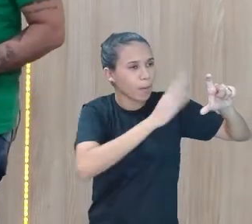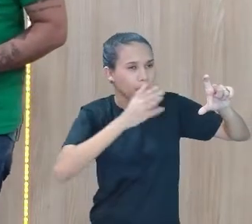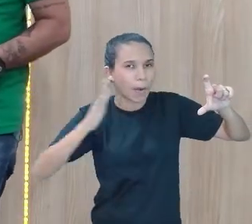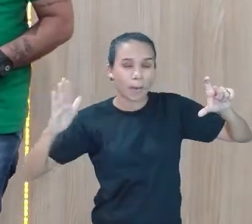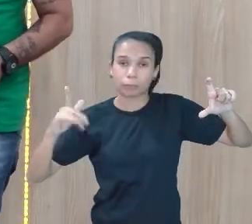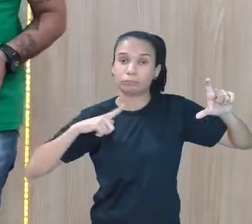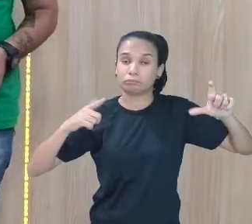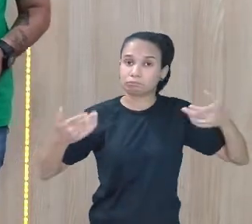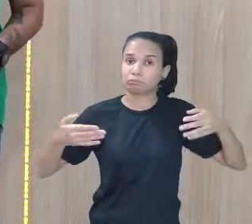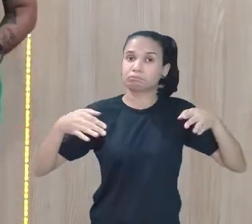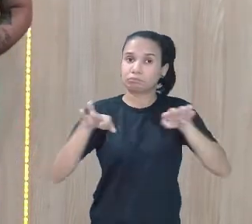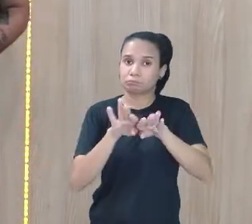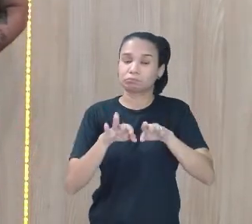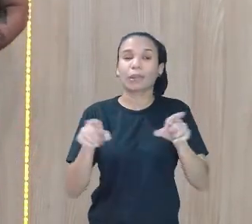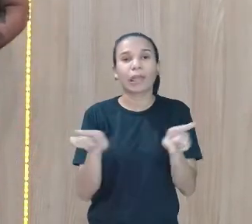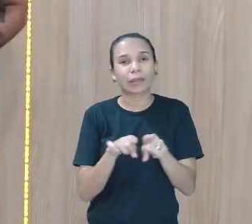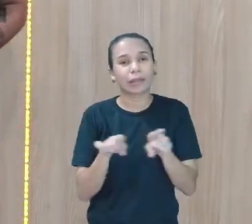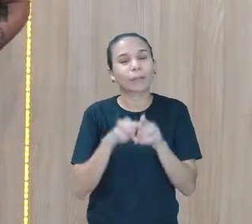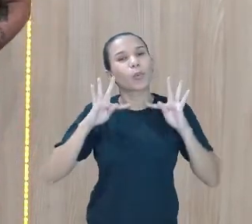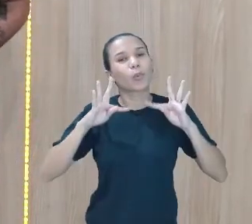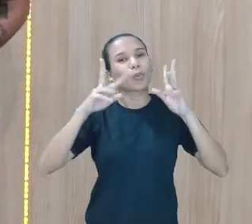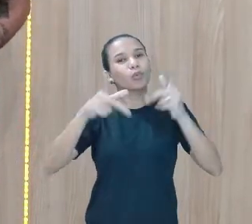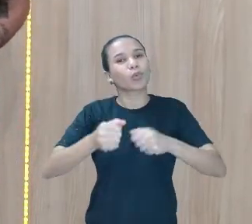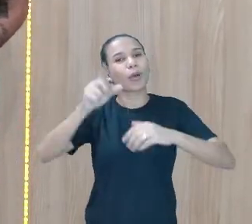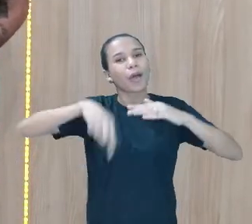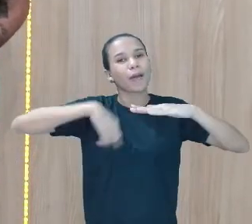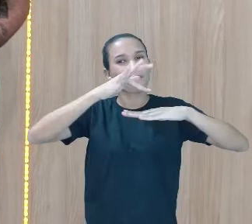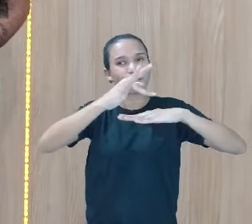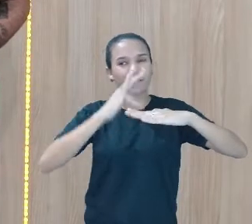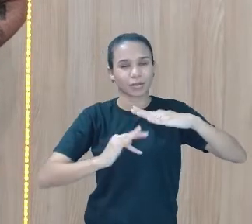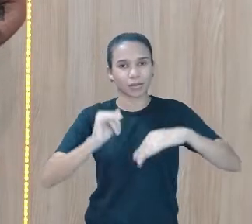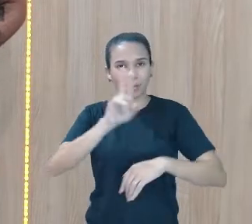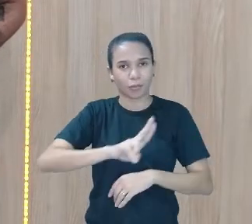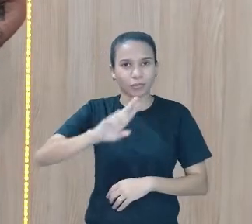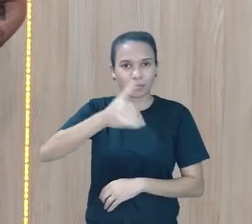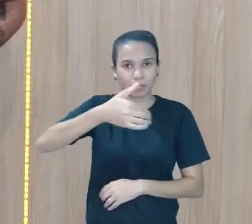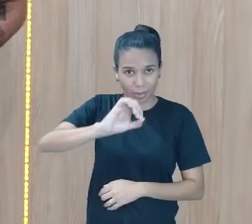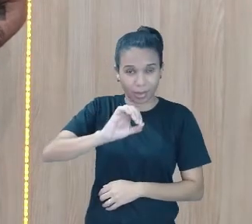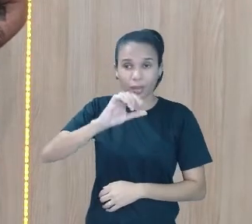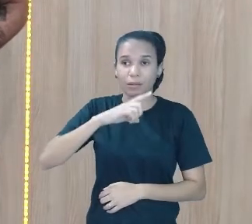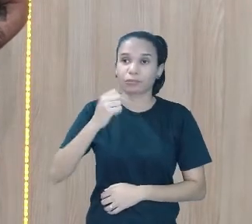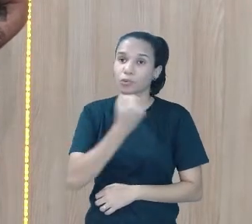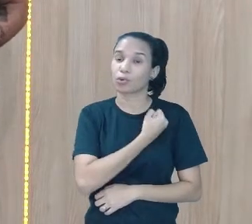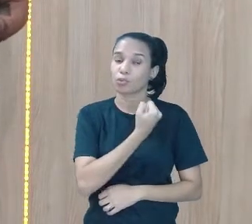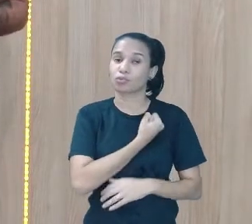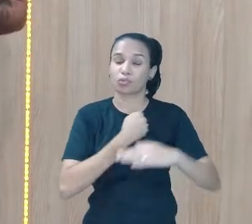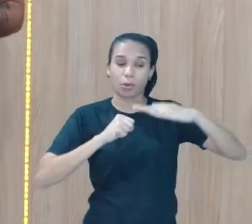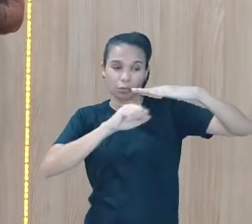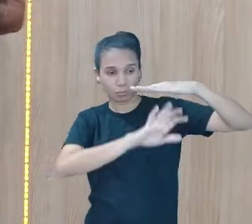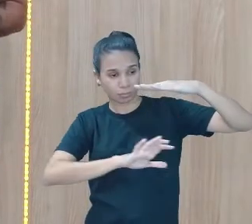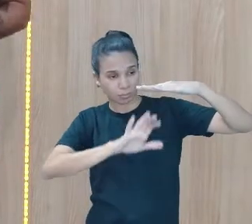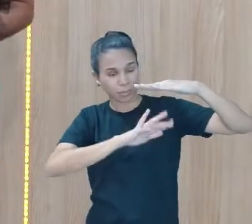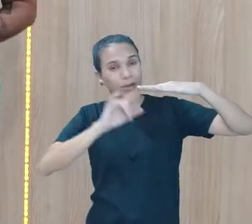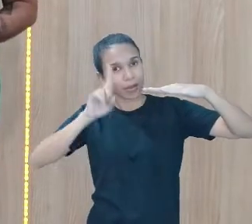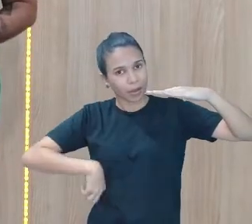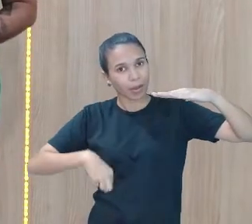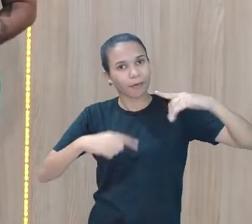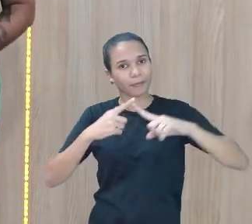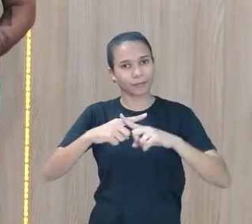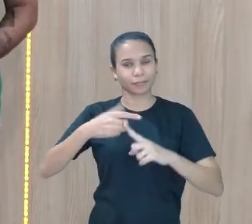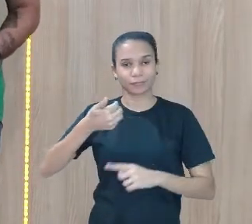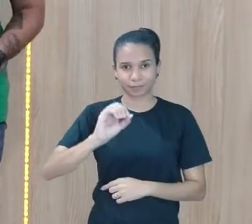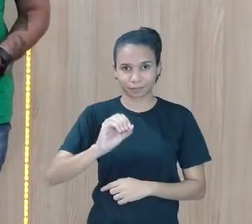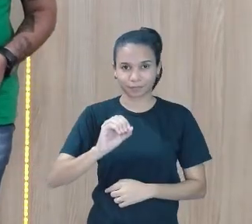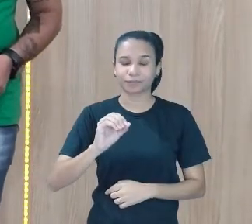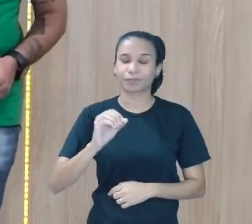frações equivalentes e todas elas frações decimais, ou seja, aonde o número de baixo é um múltiplo de